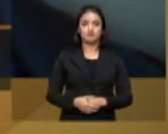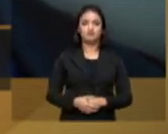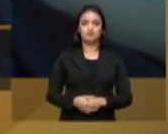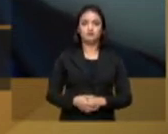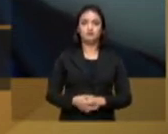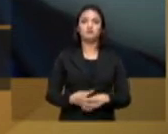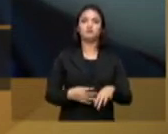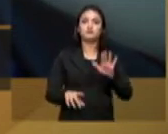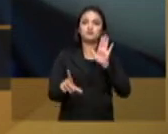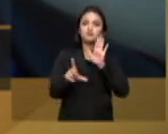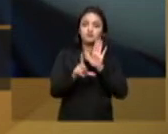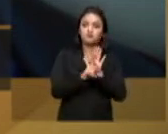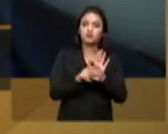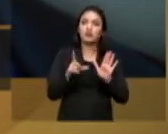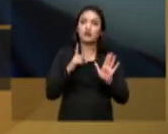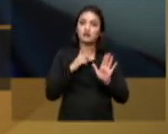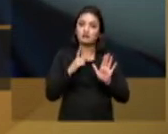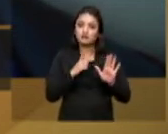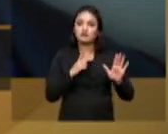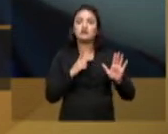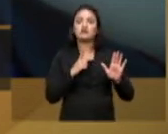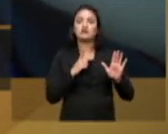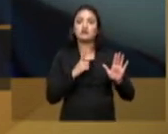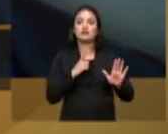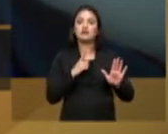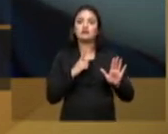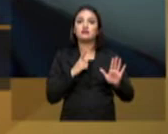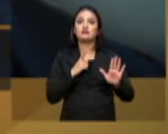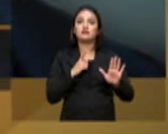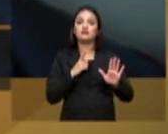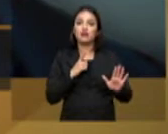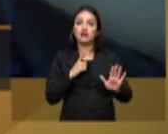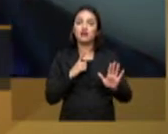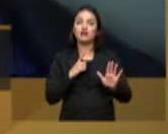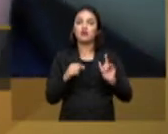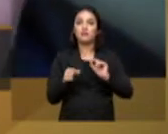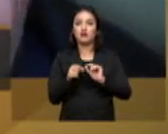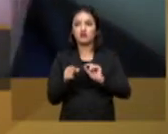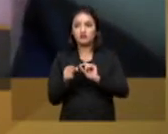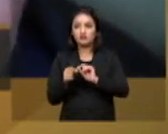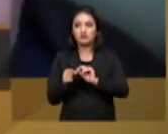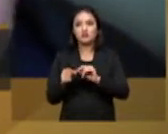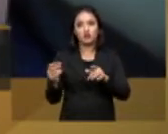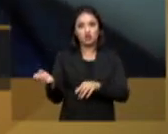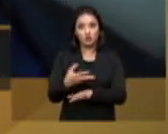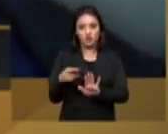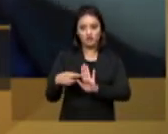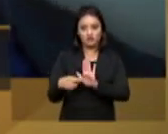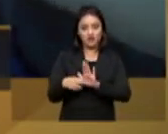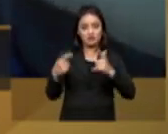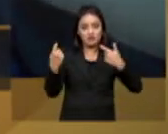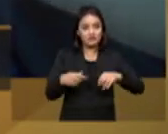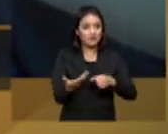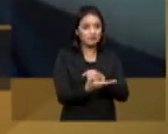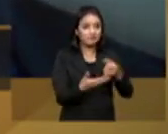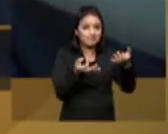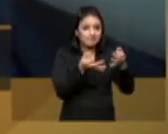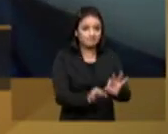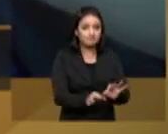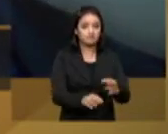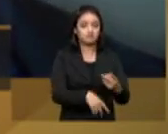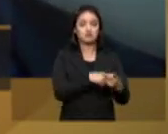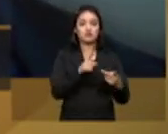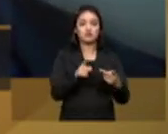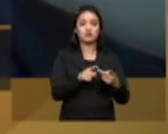com o regulamento deve ser legitimamente justificada. Segundo, esse diálogo